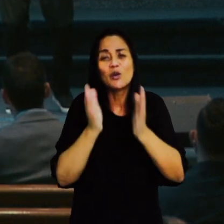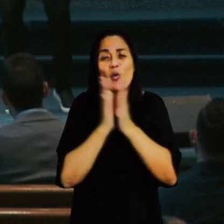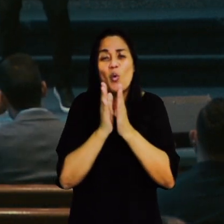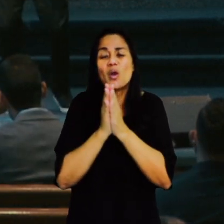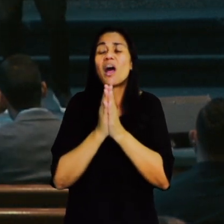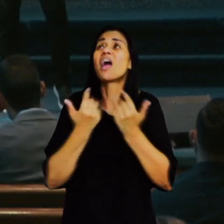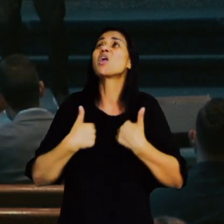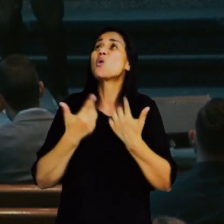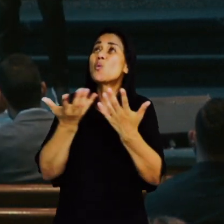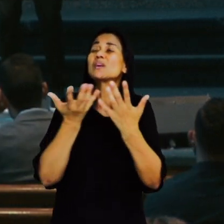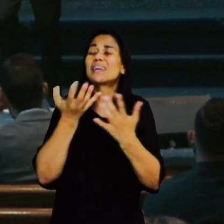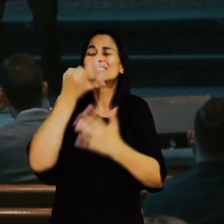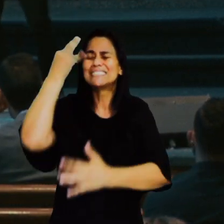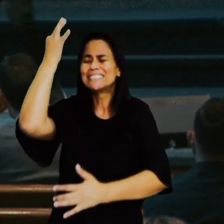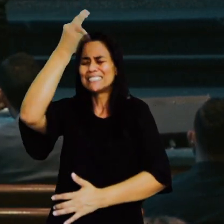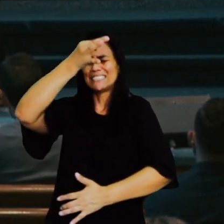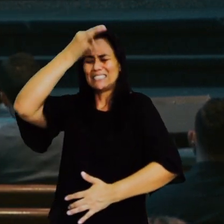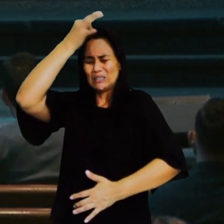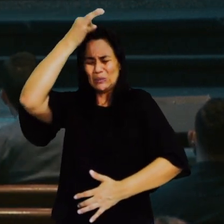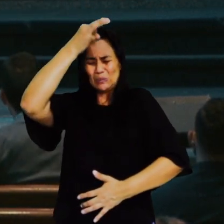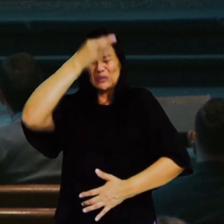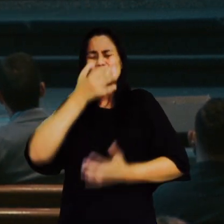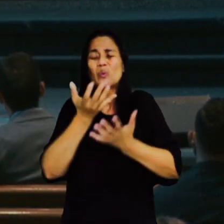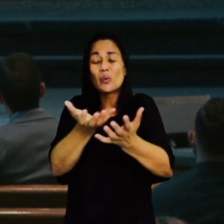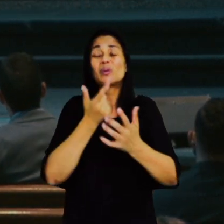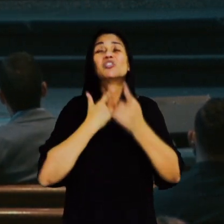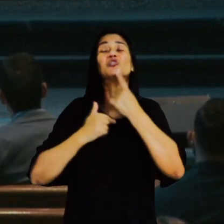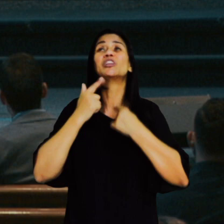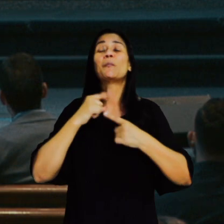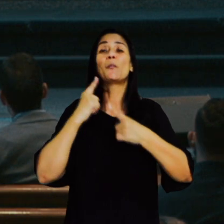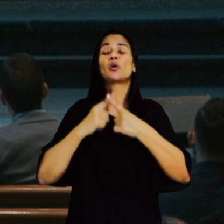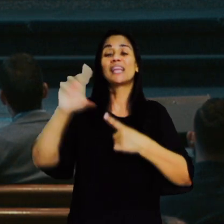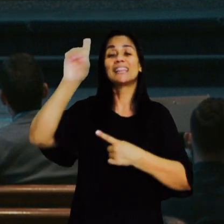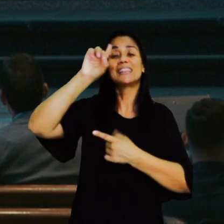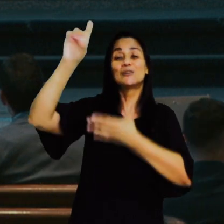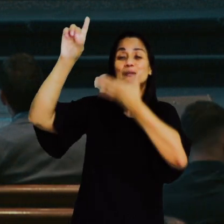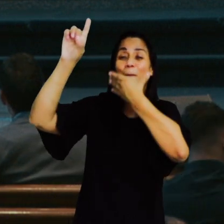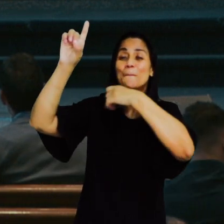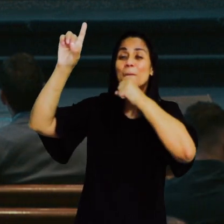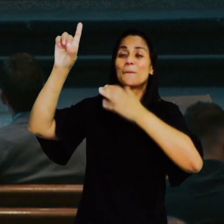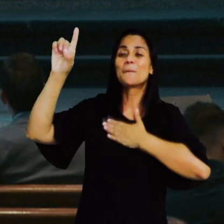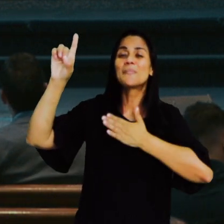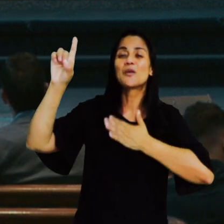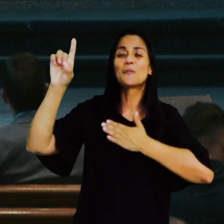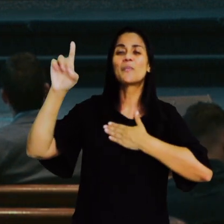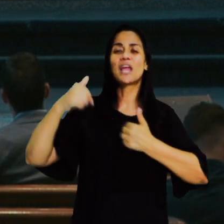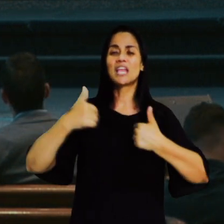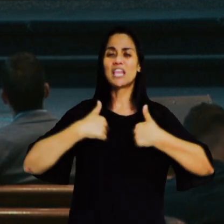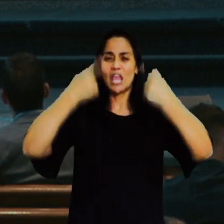Porque eu fui gerado pelo Senhor. Então a natureza que eu tenho é uma natureza divina.